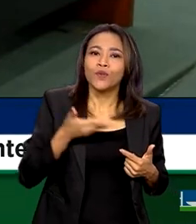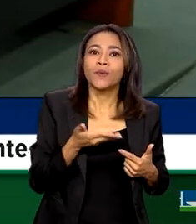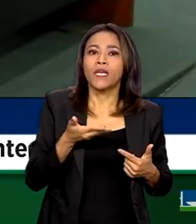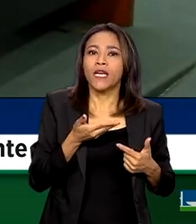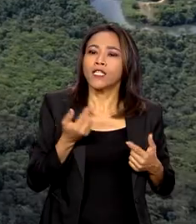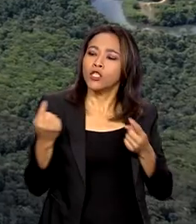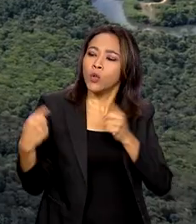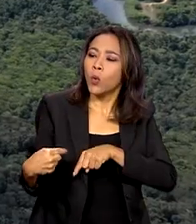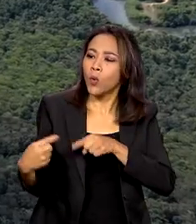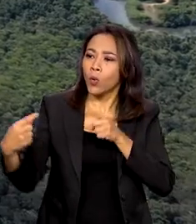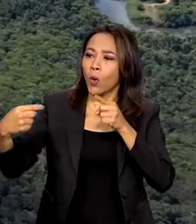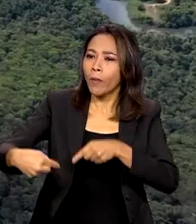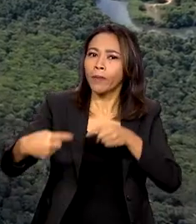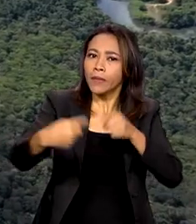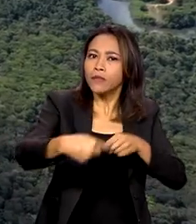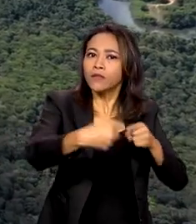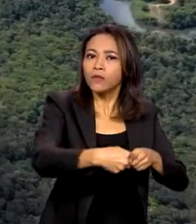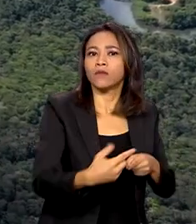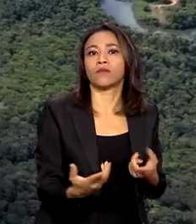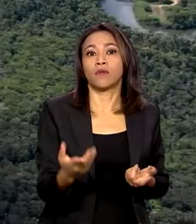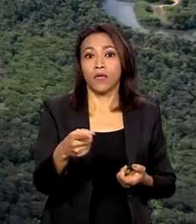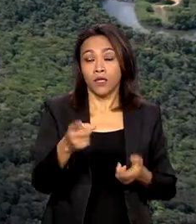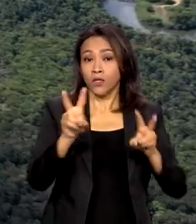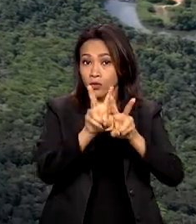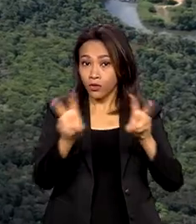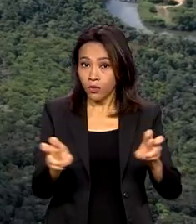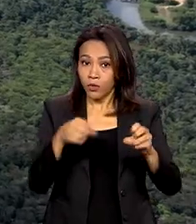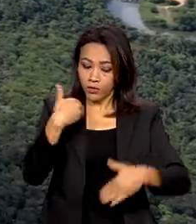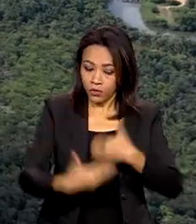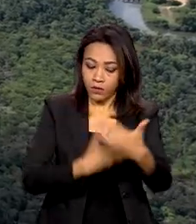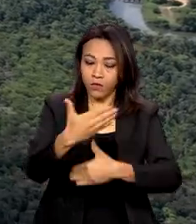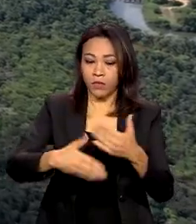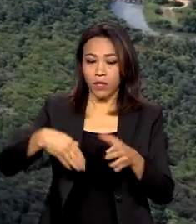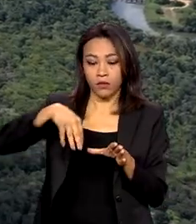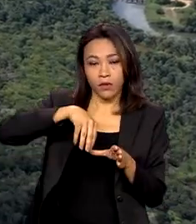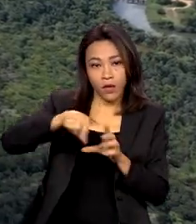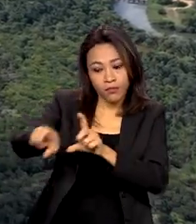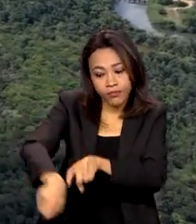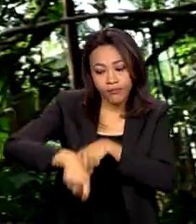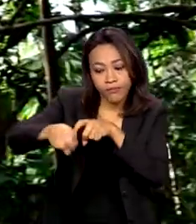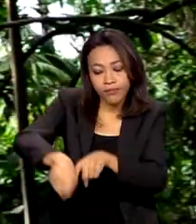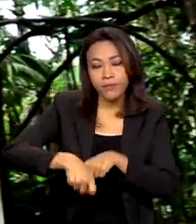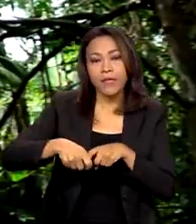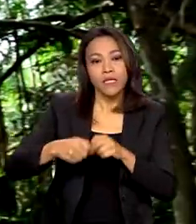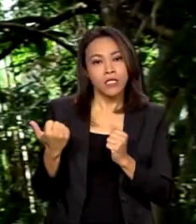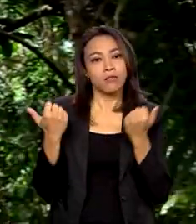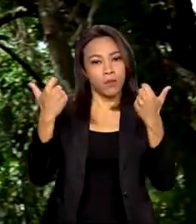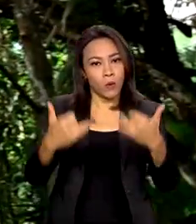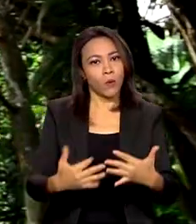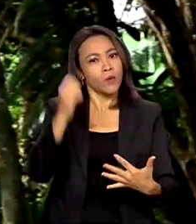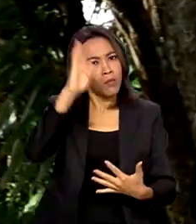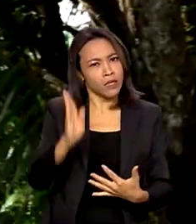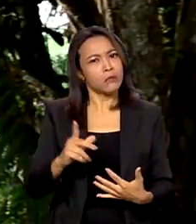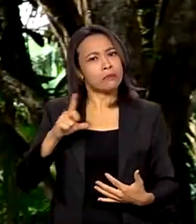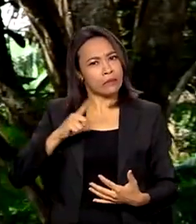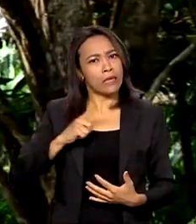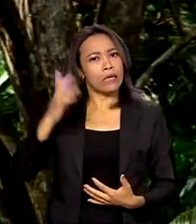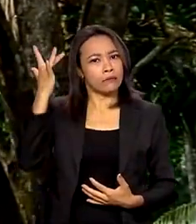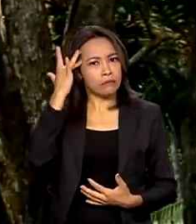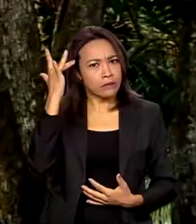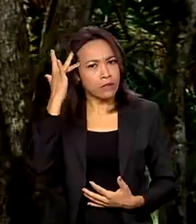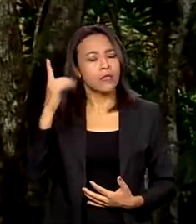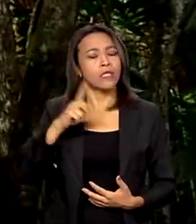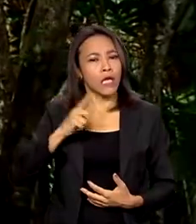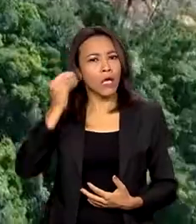competitivas sobre o desenvolvimento da Agricultura Marina Silva disse que o Brasil tem tecnologia e conhecimento